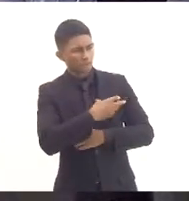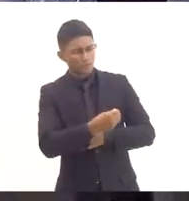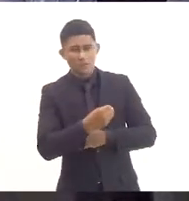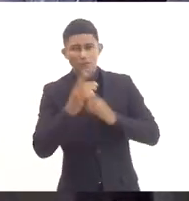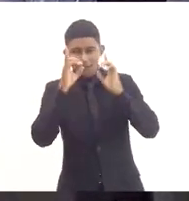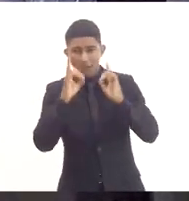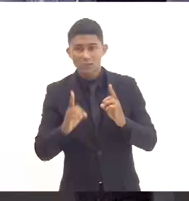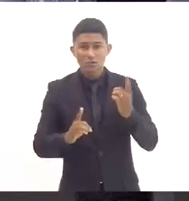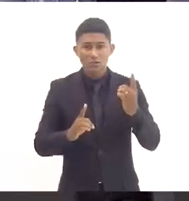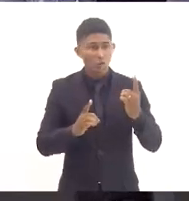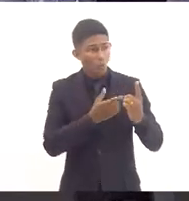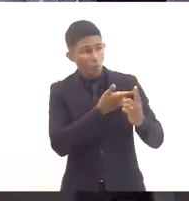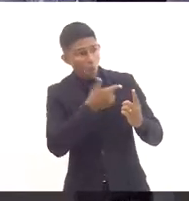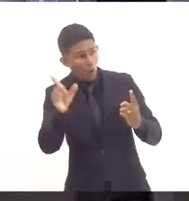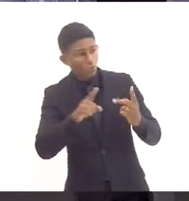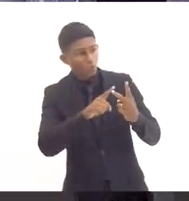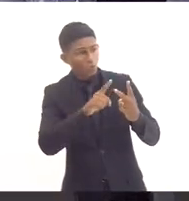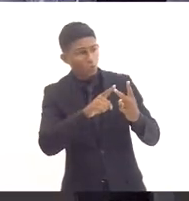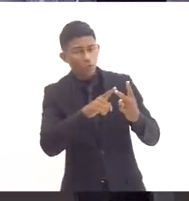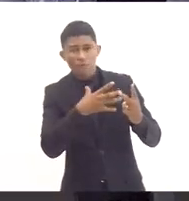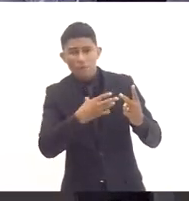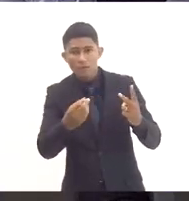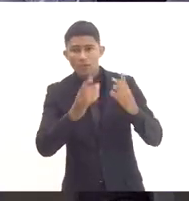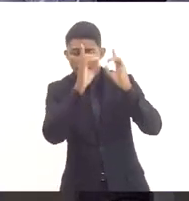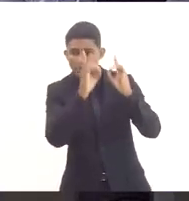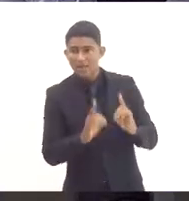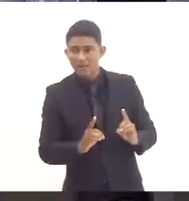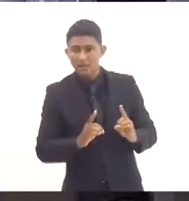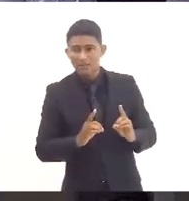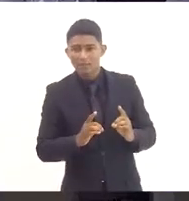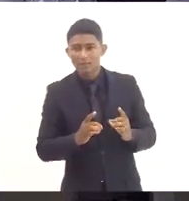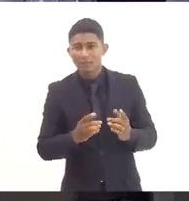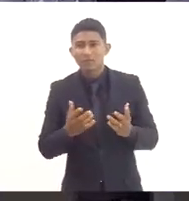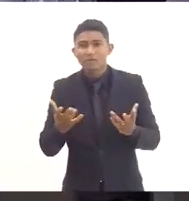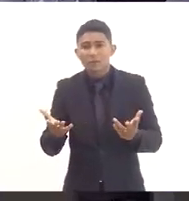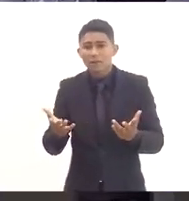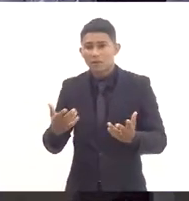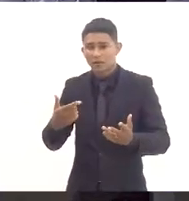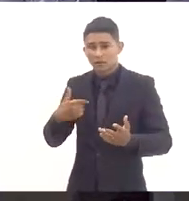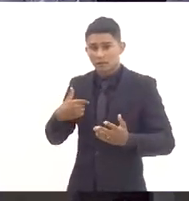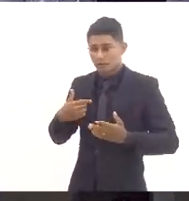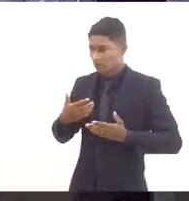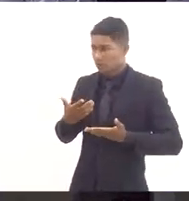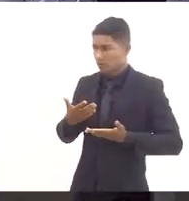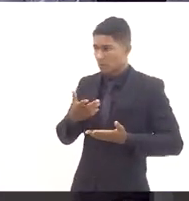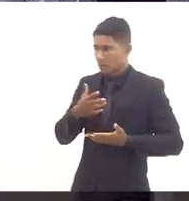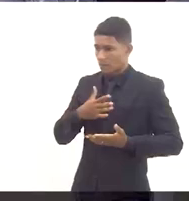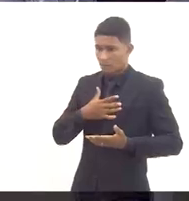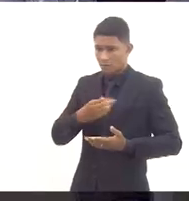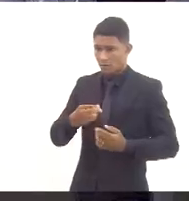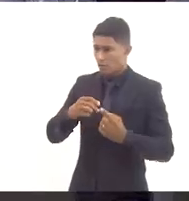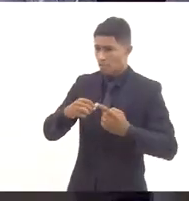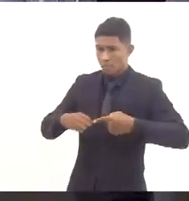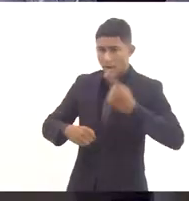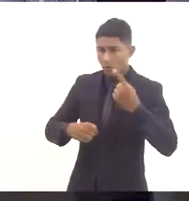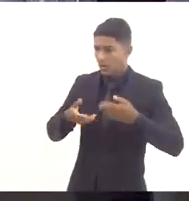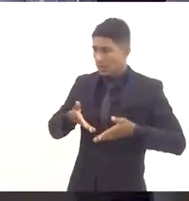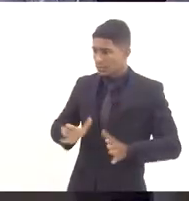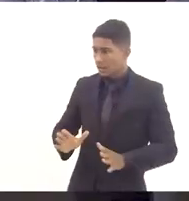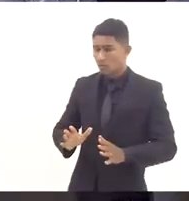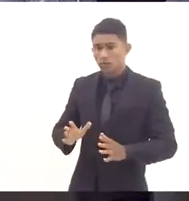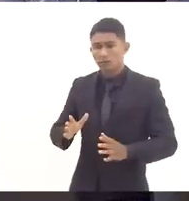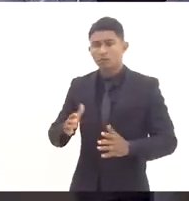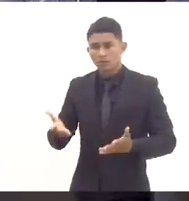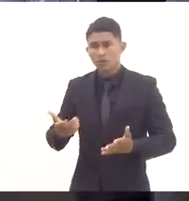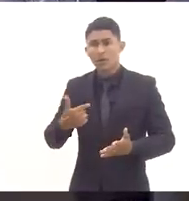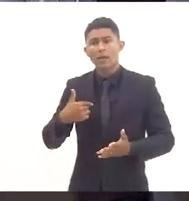outro eu não falei mais contigo não é tão arrancar o meu útero meu outro continua lá e eu sou mulher eu tenho esse